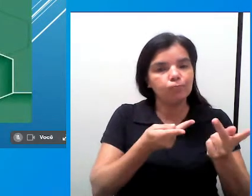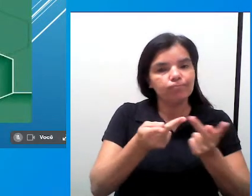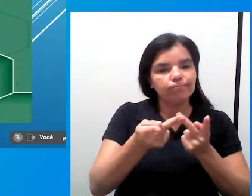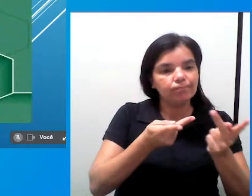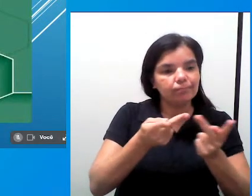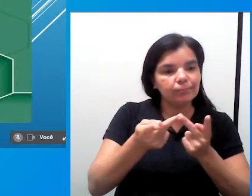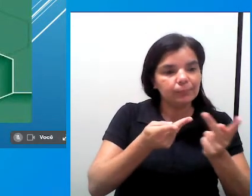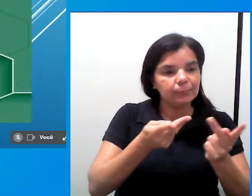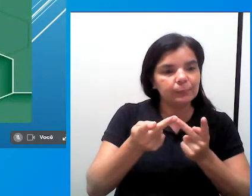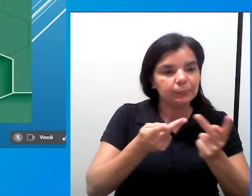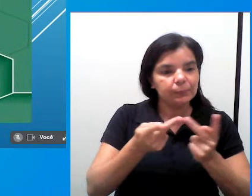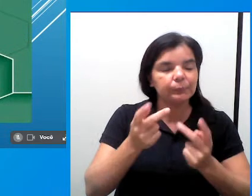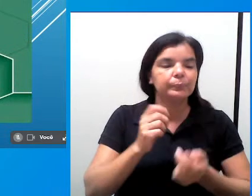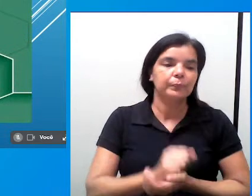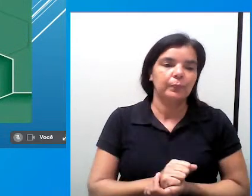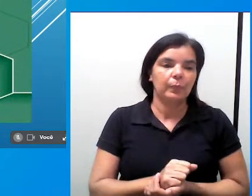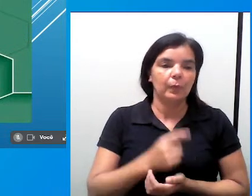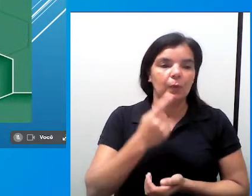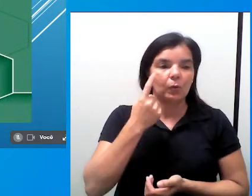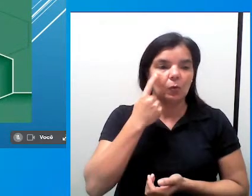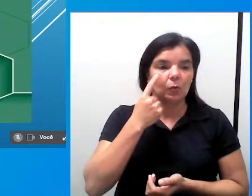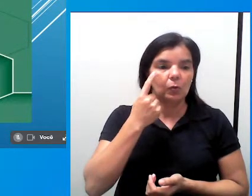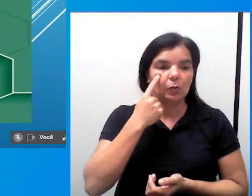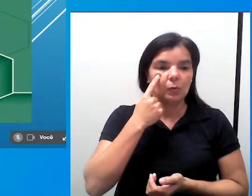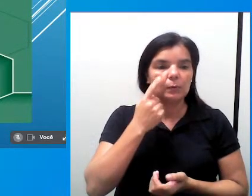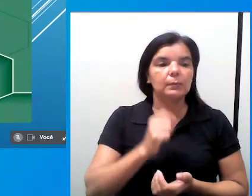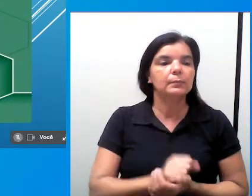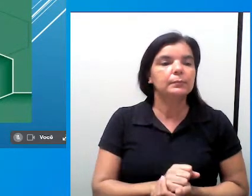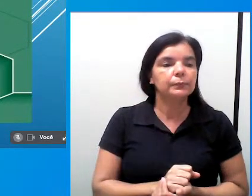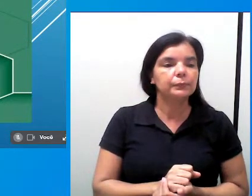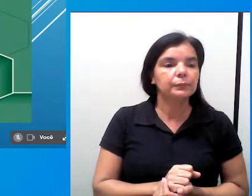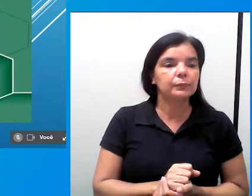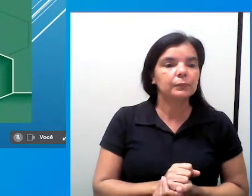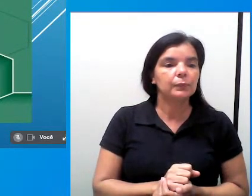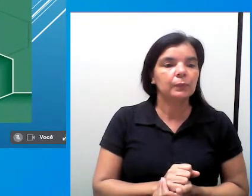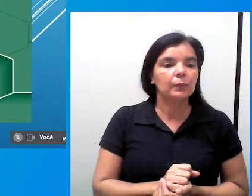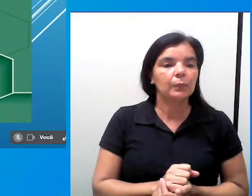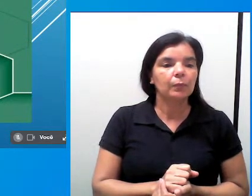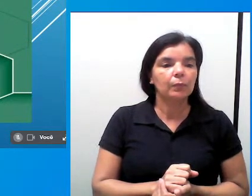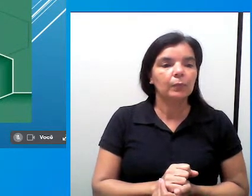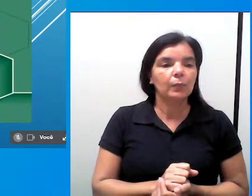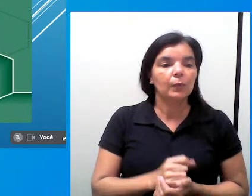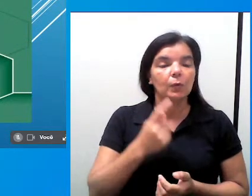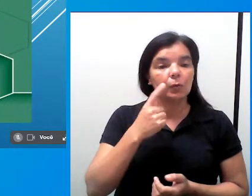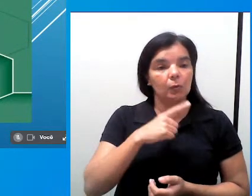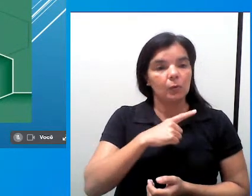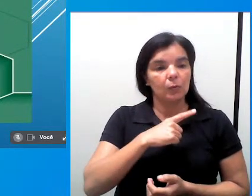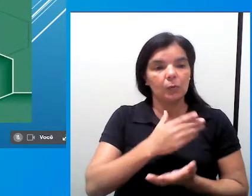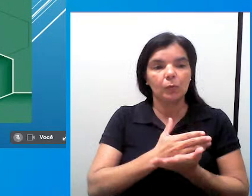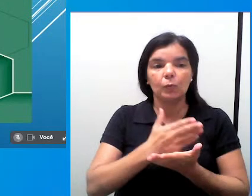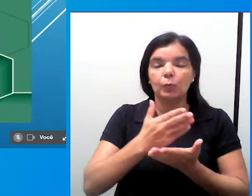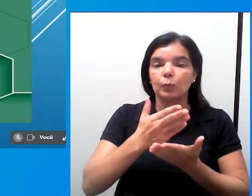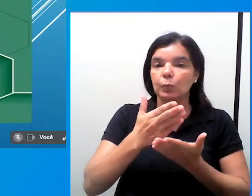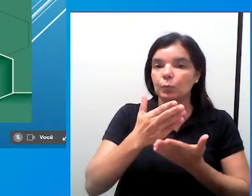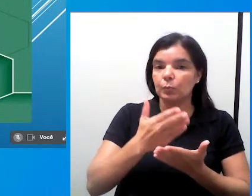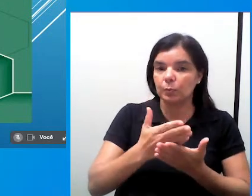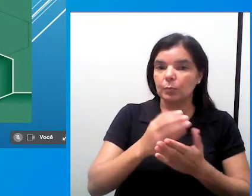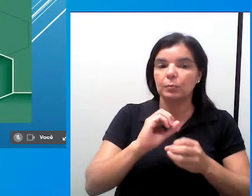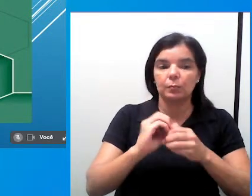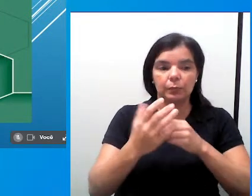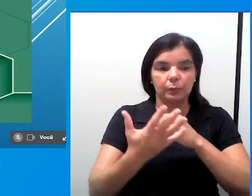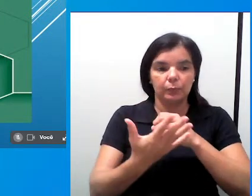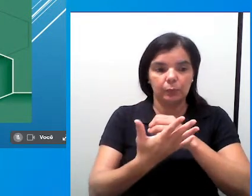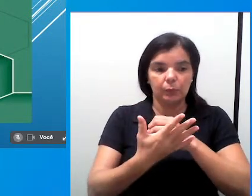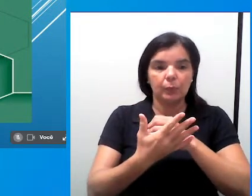tivemos um êxito que eu vou relatar para vocês agora, que foi o projeto Assunto Saúde. No que nós tivemos o início da pandemia, né,